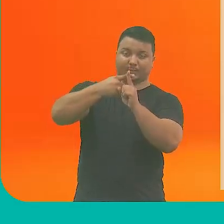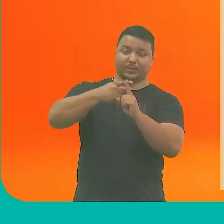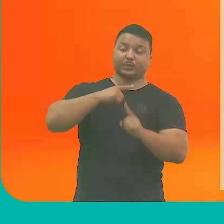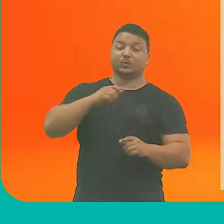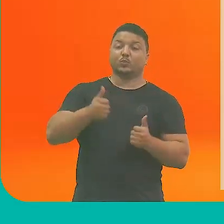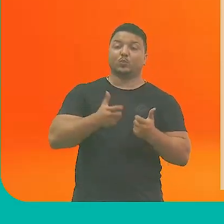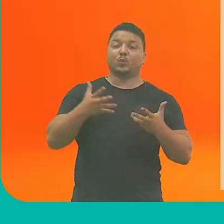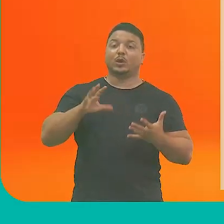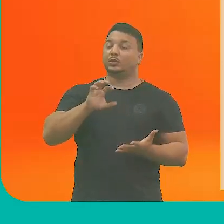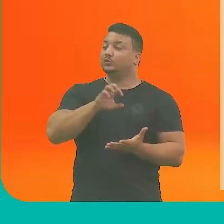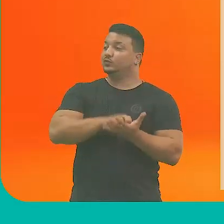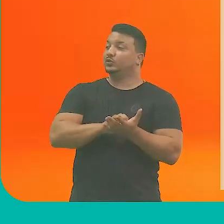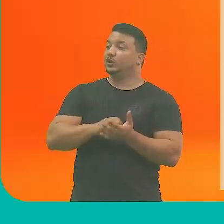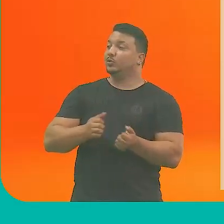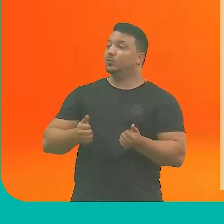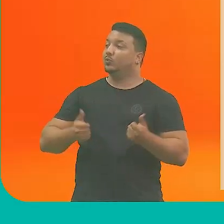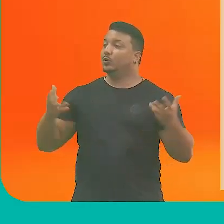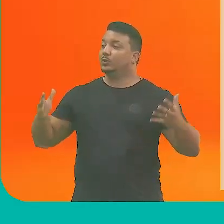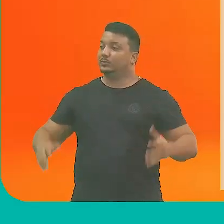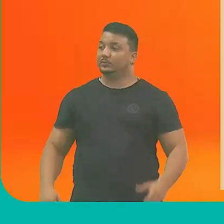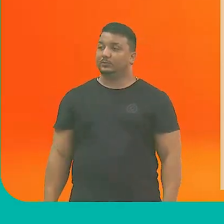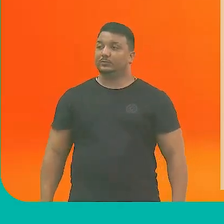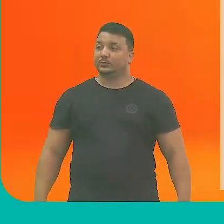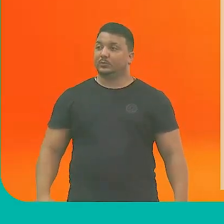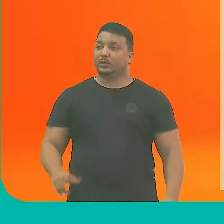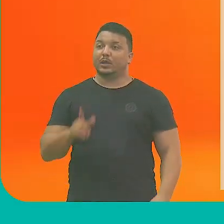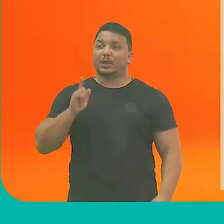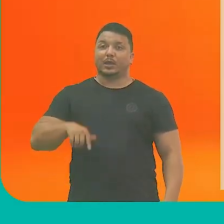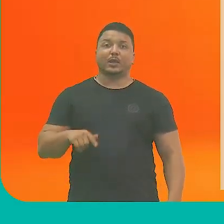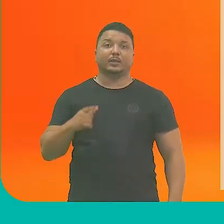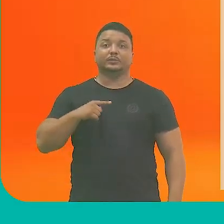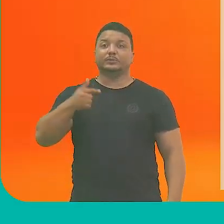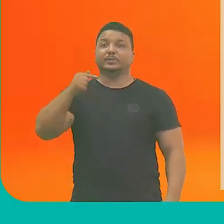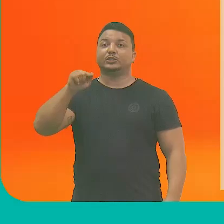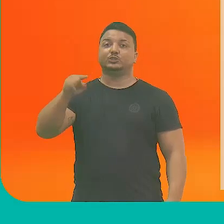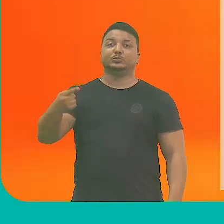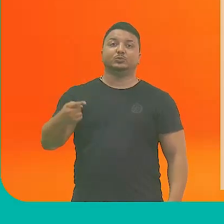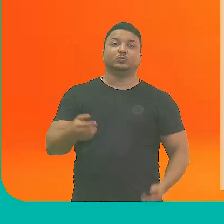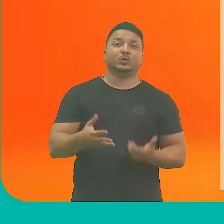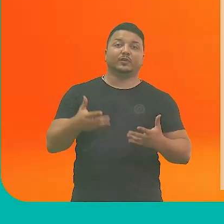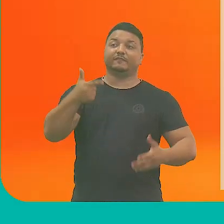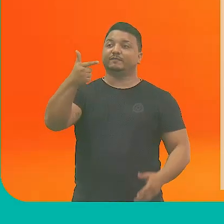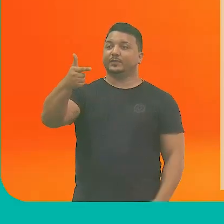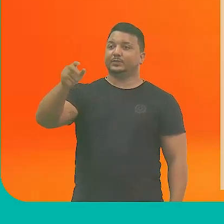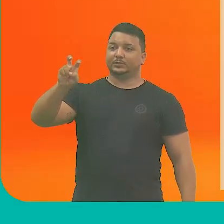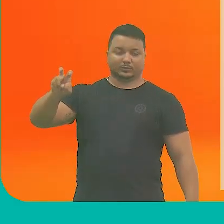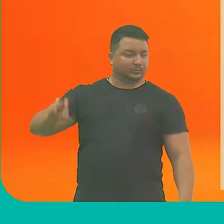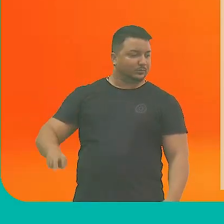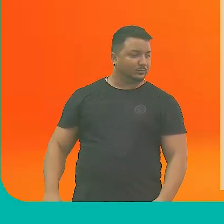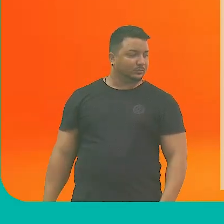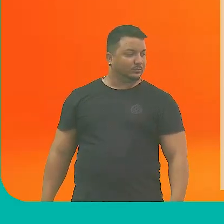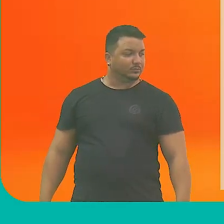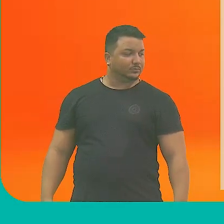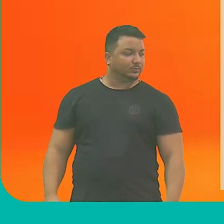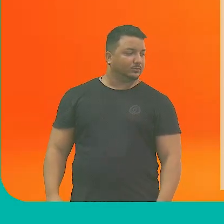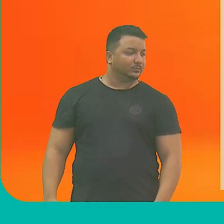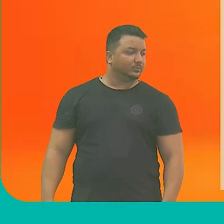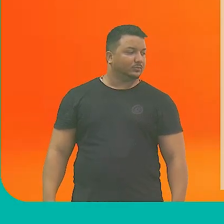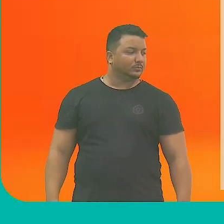São quantos funcionários recebendo 7.000 cada um? Não são